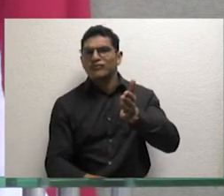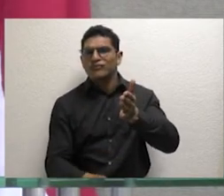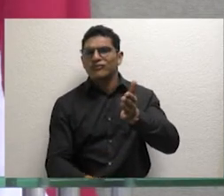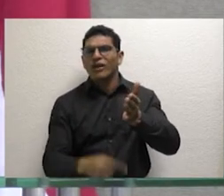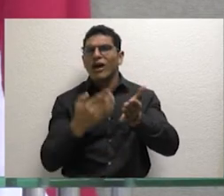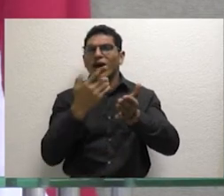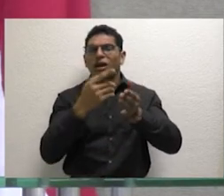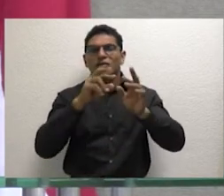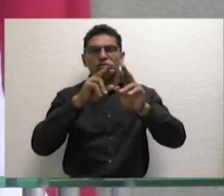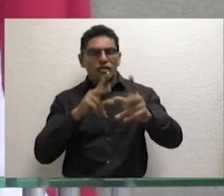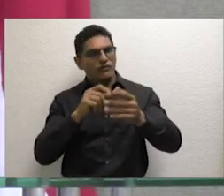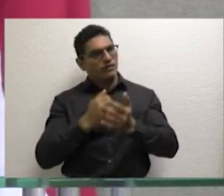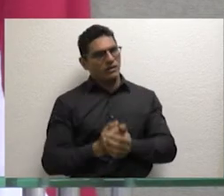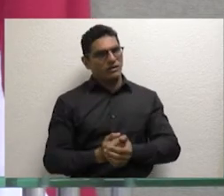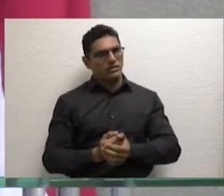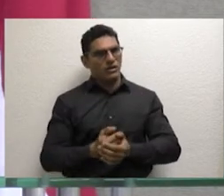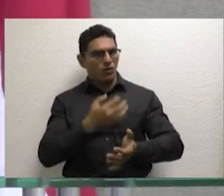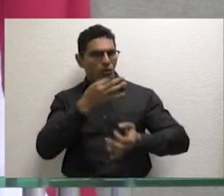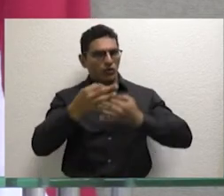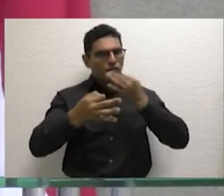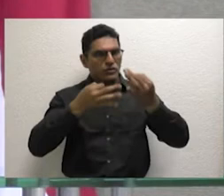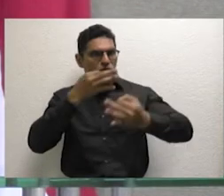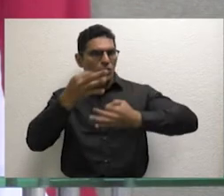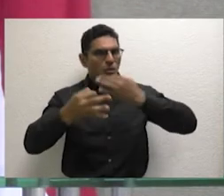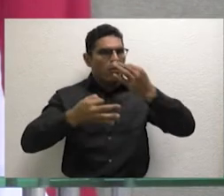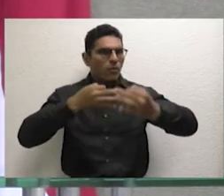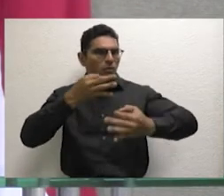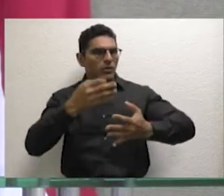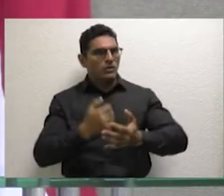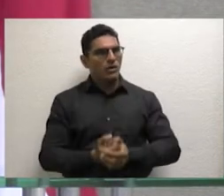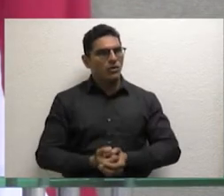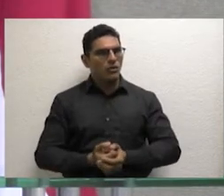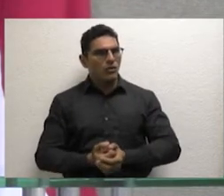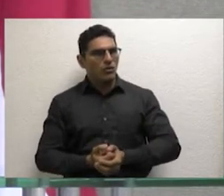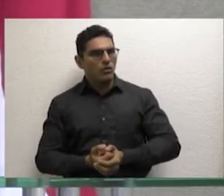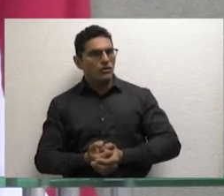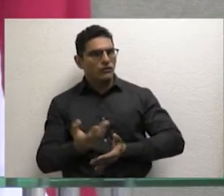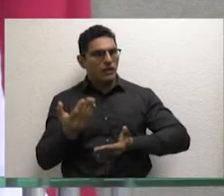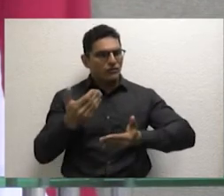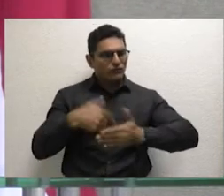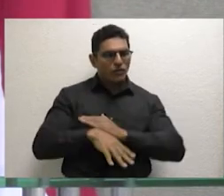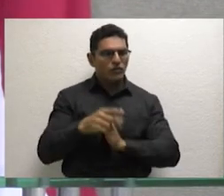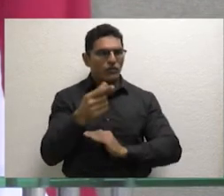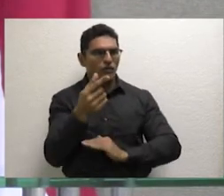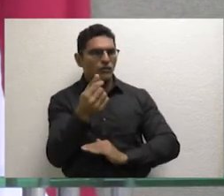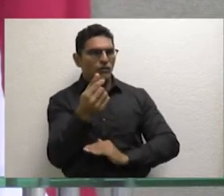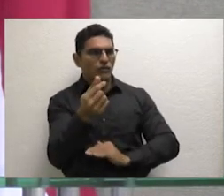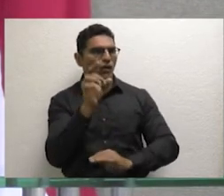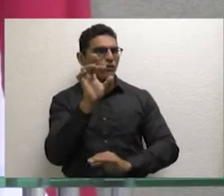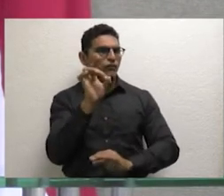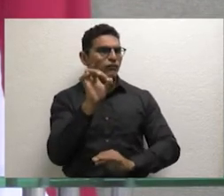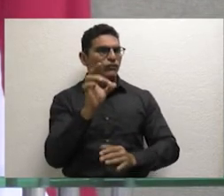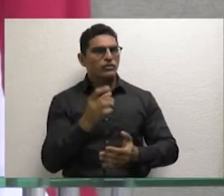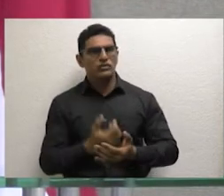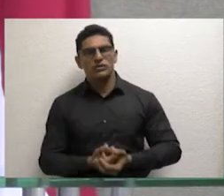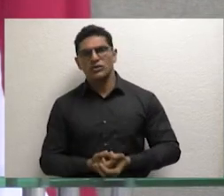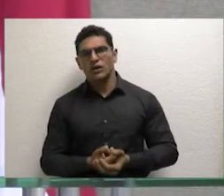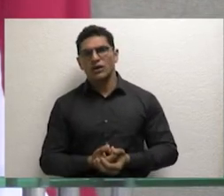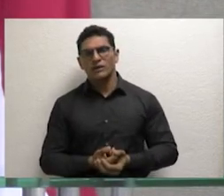e eu digo isso porque quando a gente fala da arrecadação dos tributos são só aquilo que